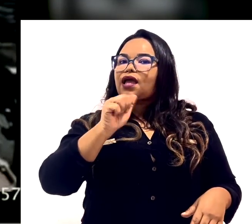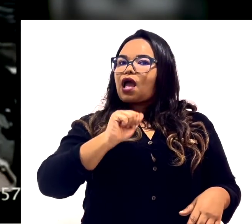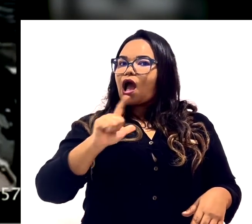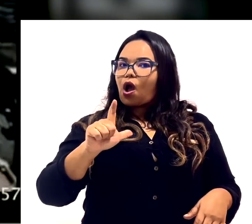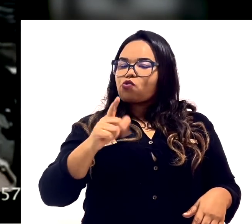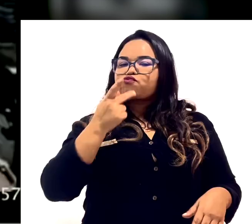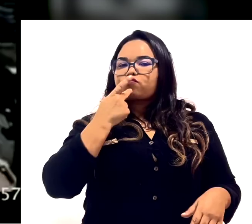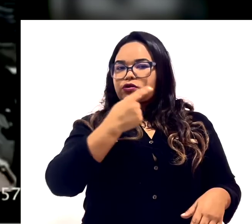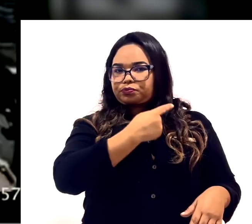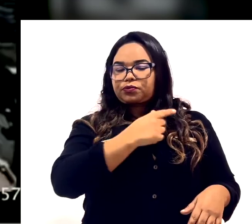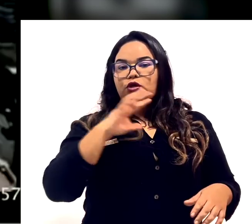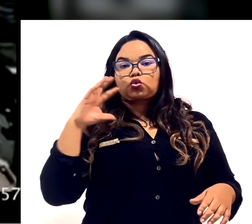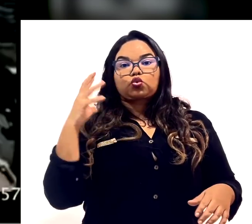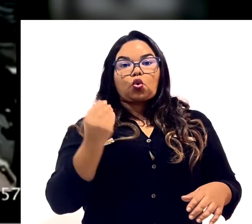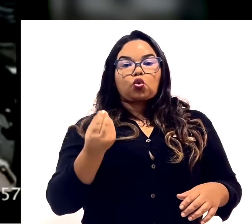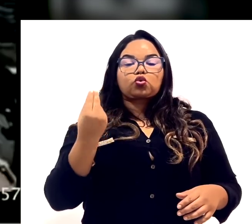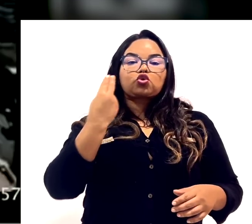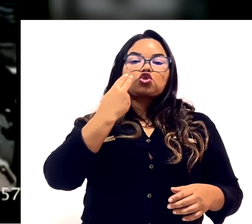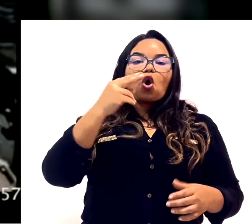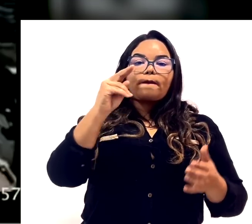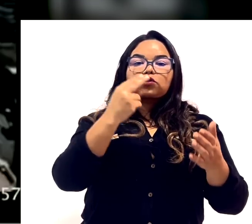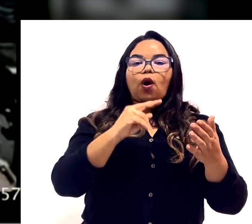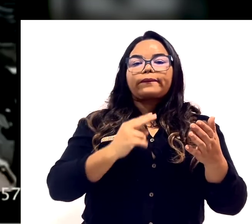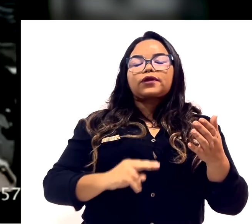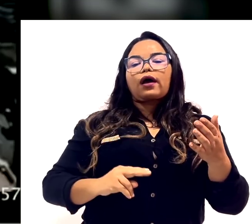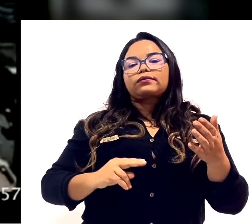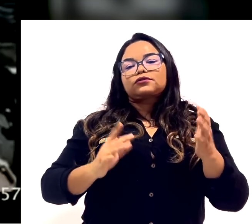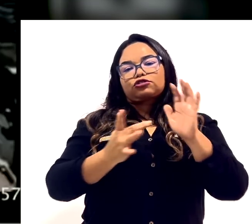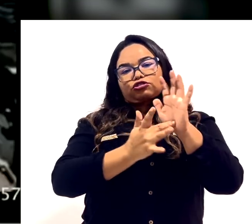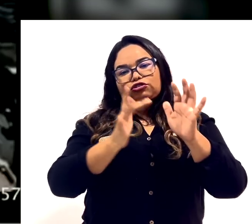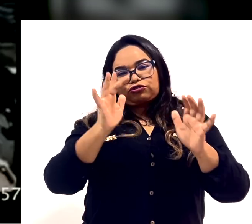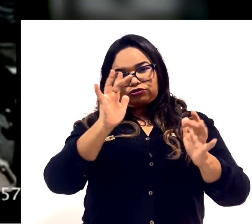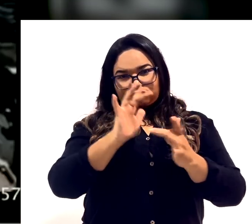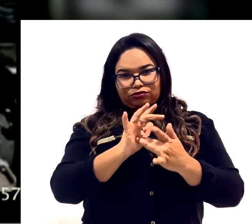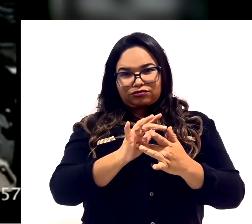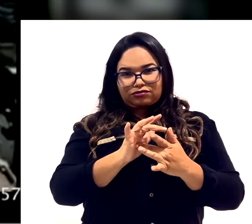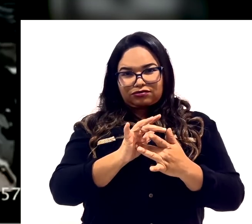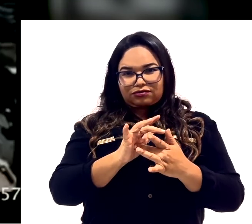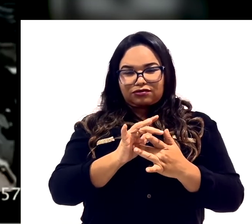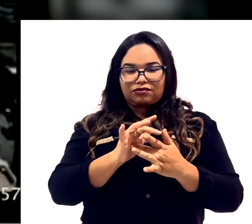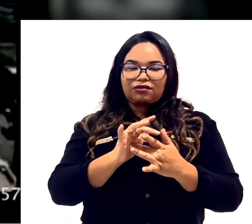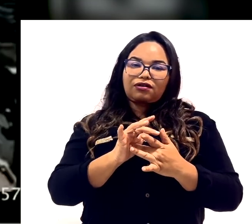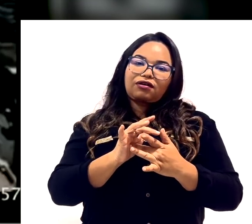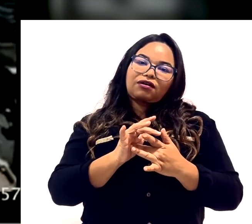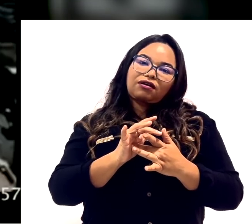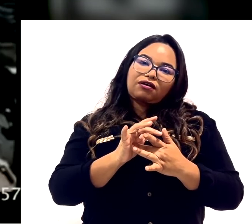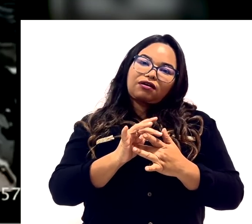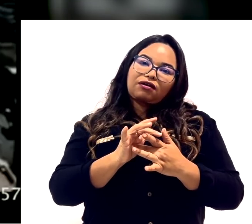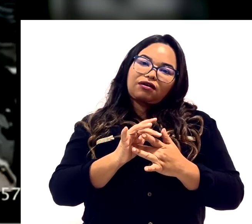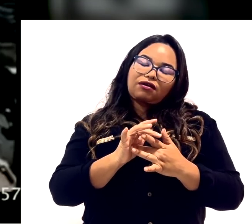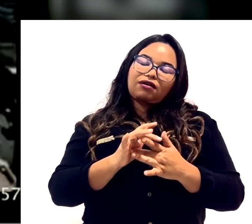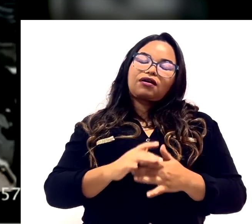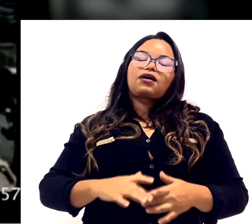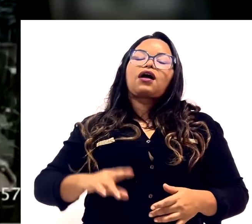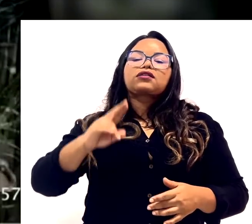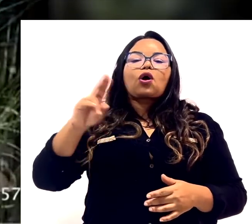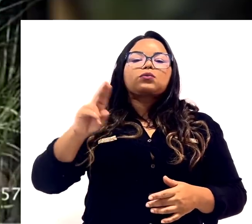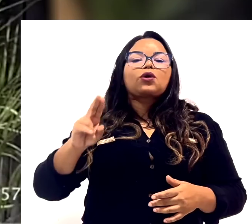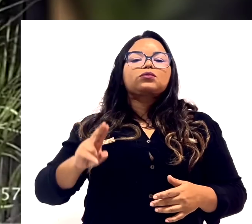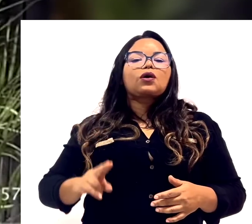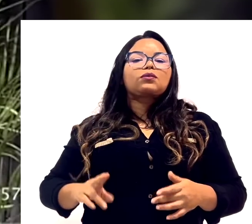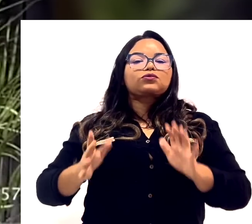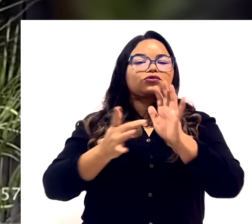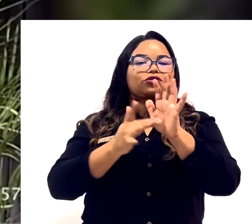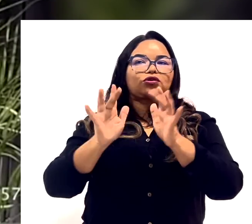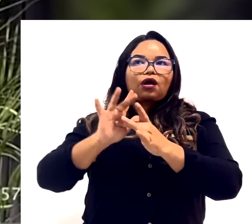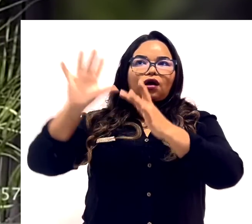são aplicados a Cristo, pela virtude do qual se diz que ele está estabelecido acima da Igreja, todos esses mesmos nomes são aplicados